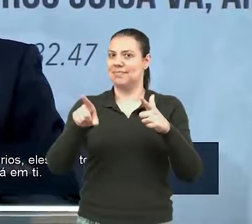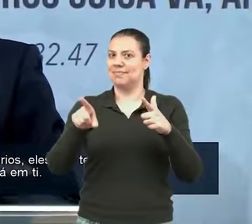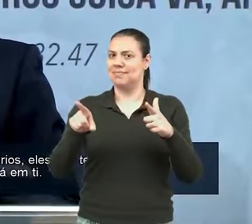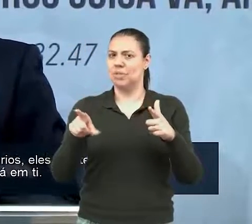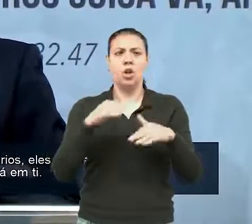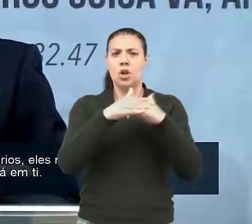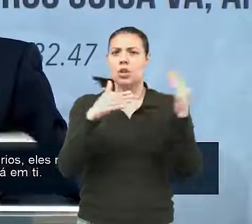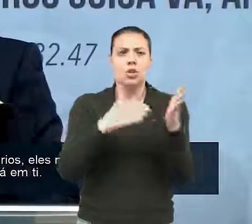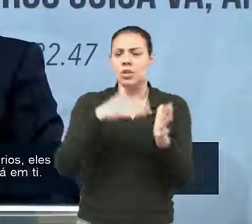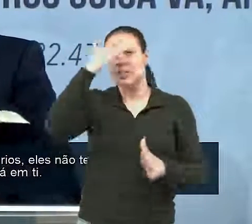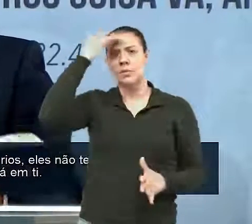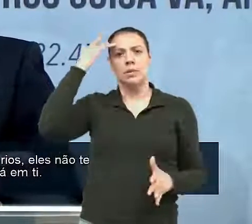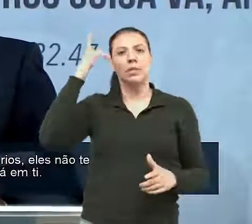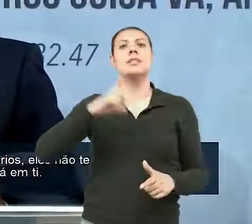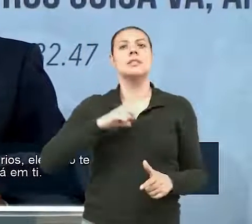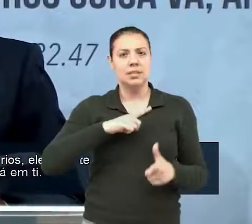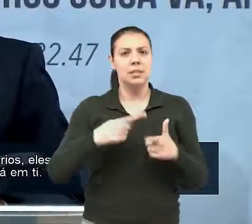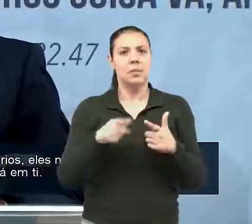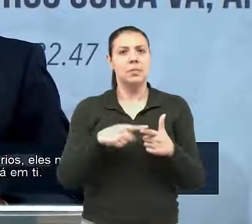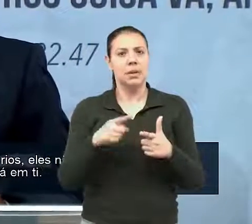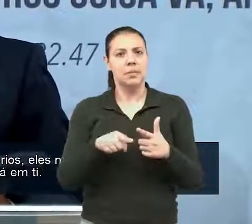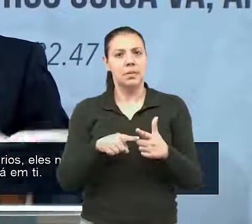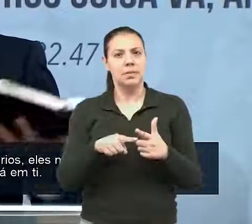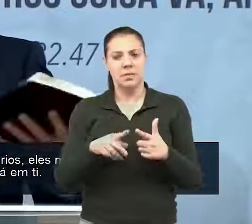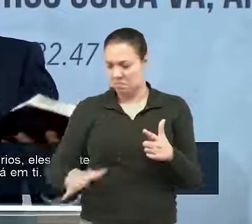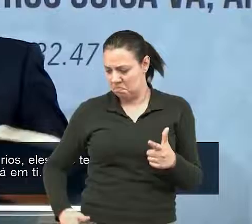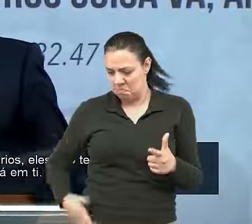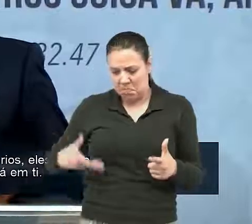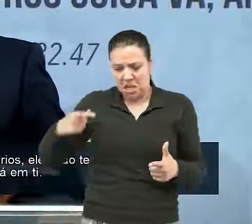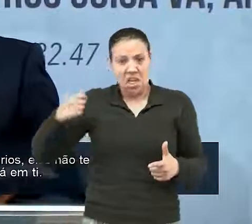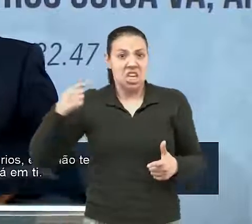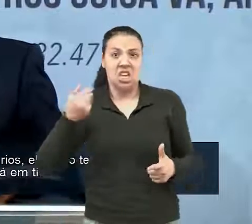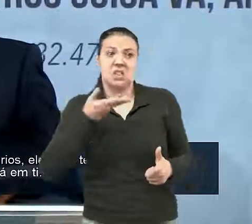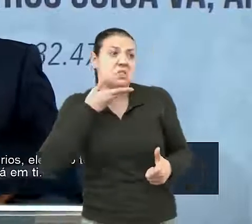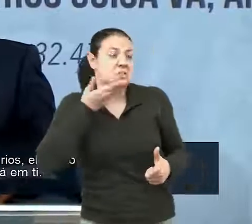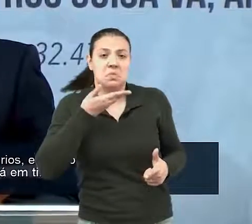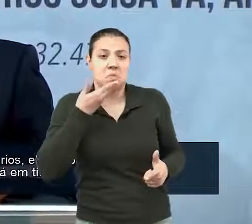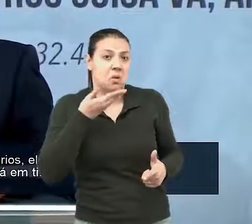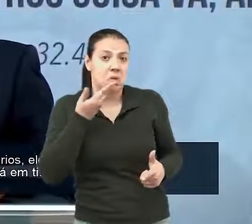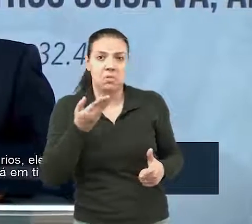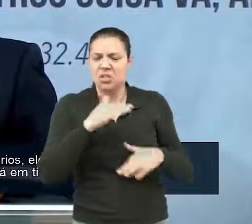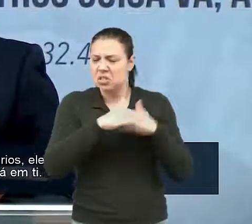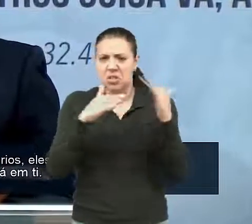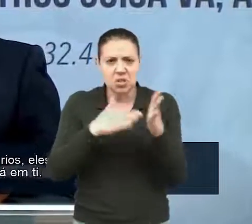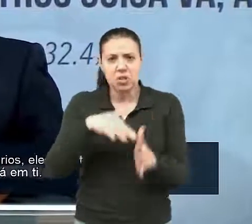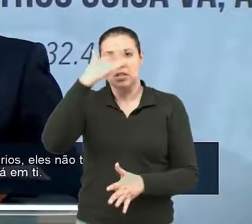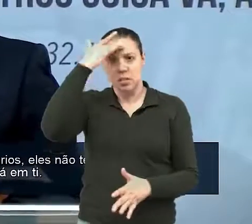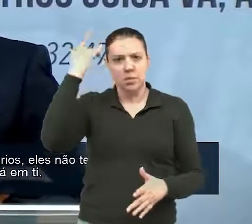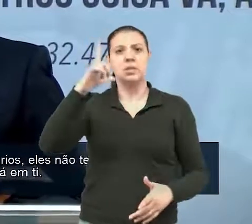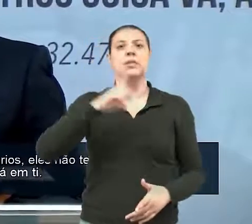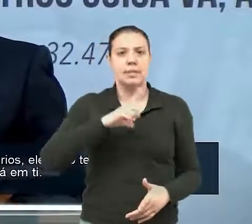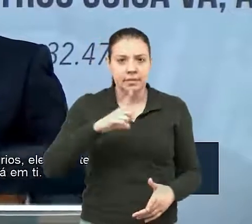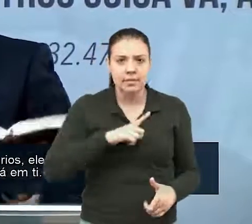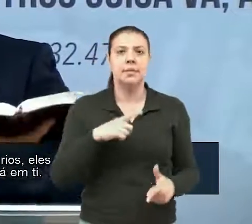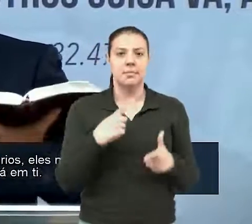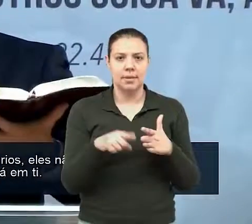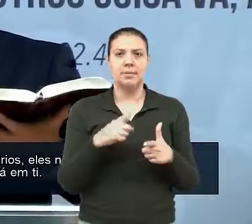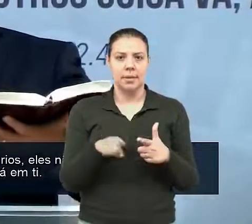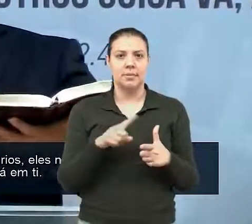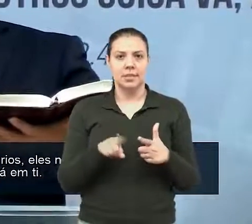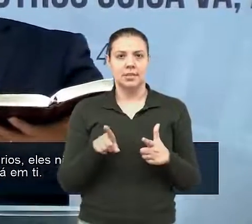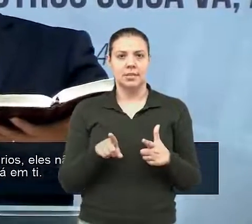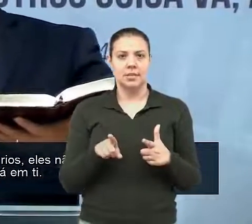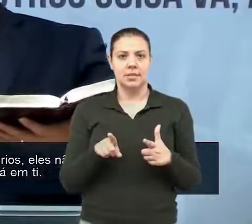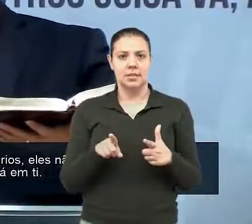crentes, ricos e pobres, doutores e analfabetos, todos. Então é quando. E